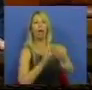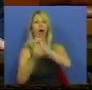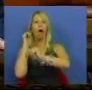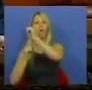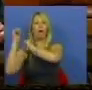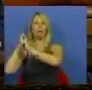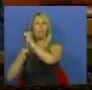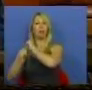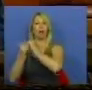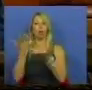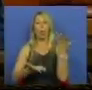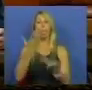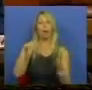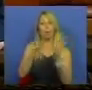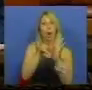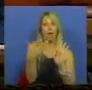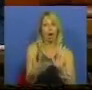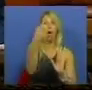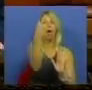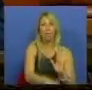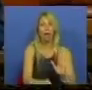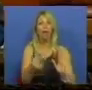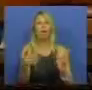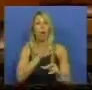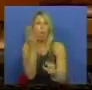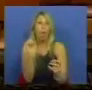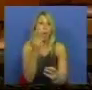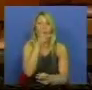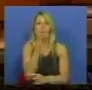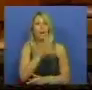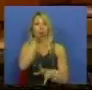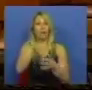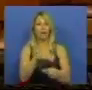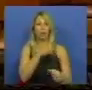está legislado ou é praticado nos nossos serviços de saúde.